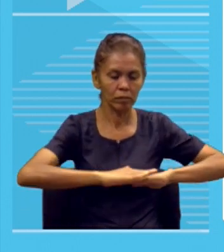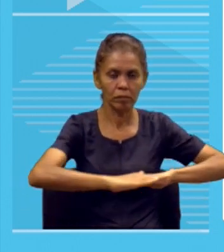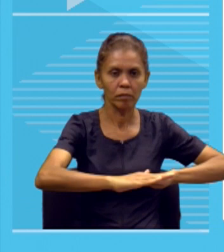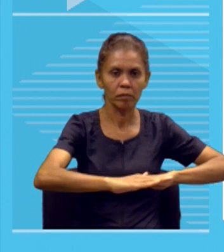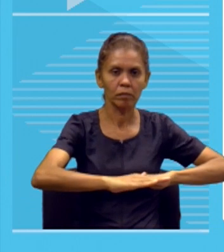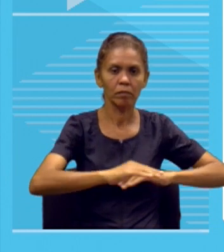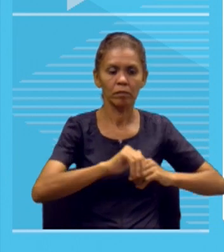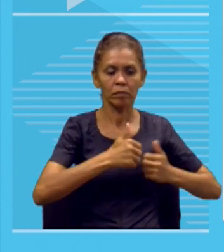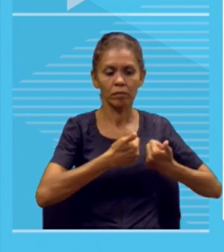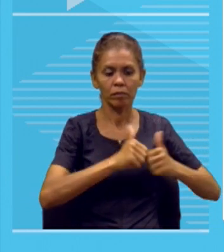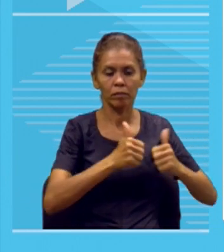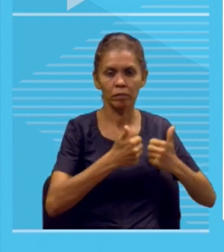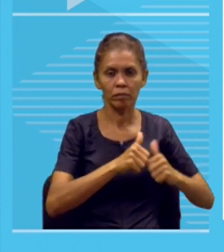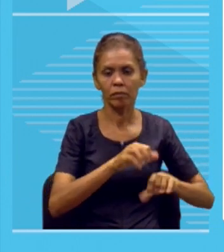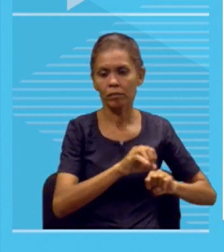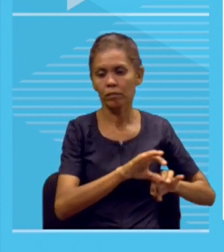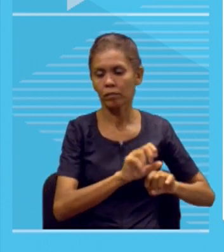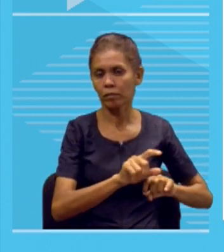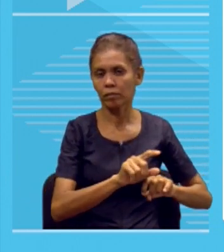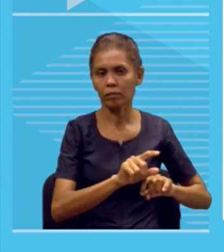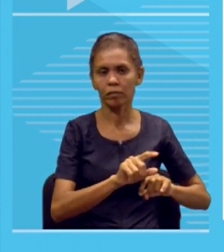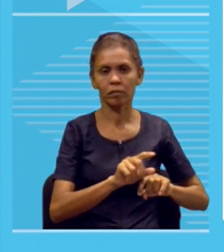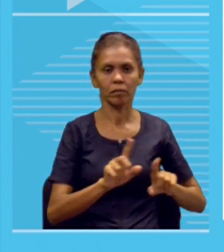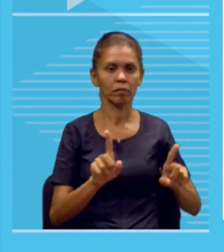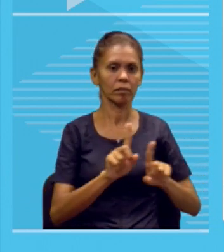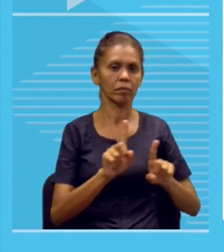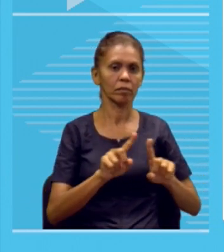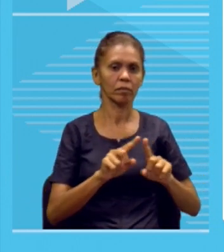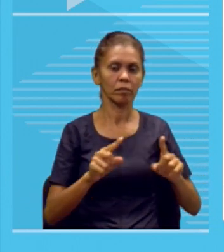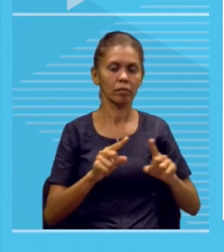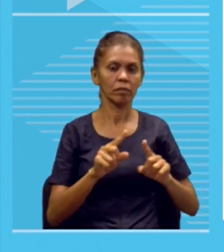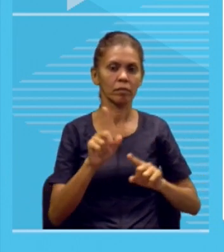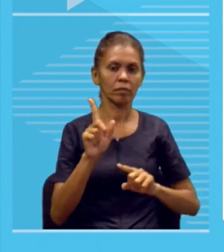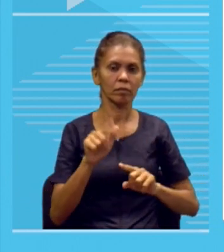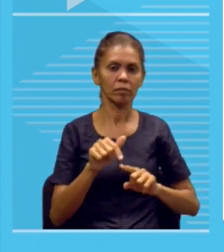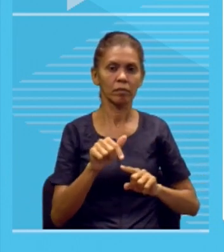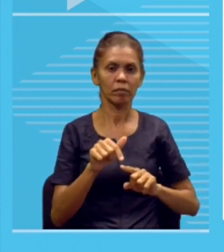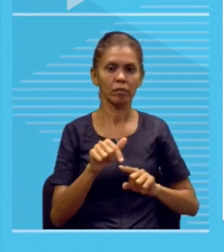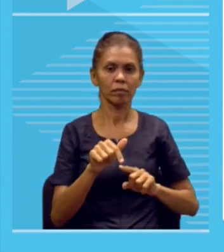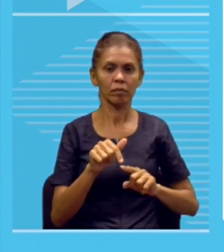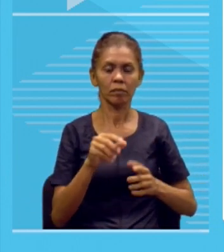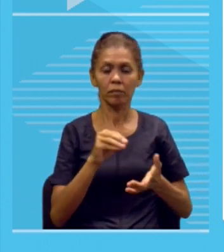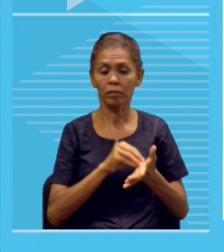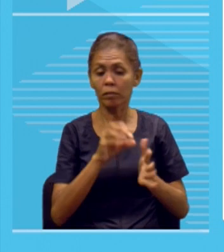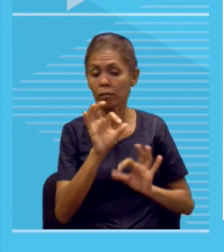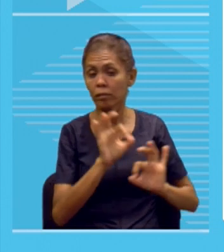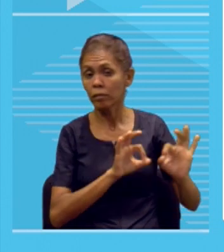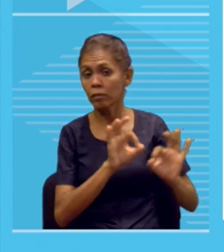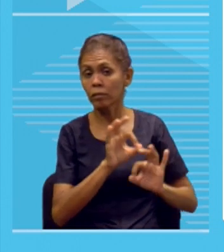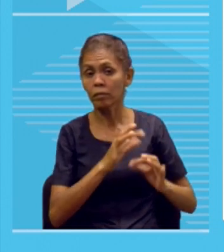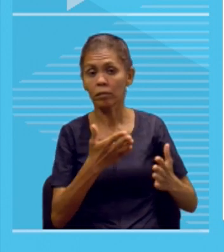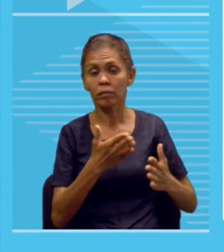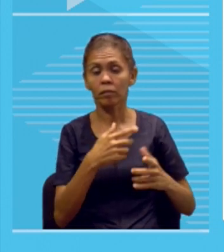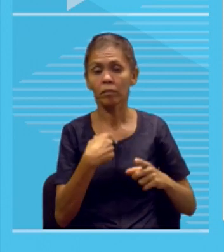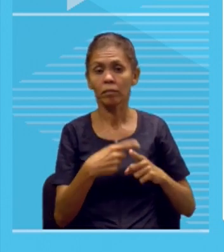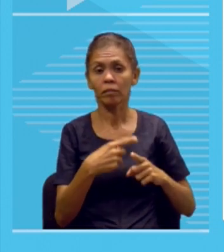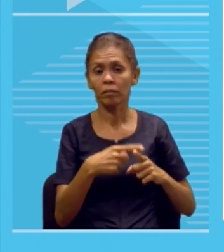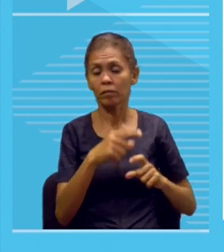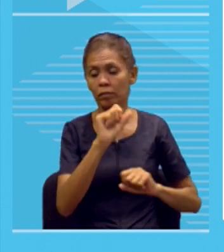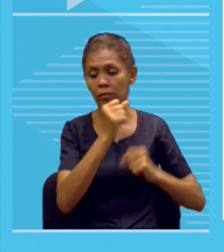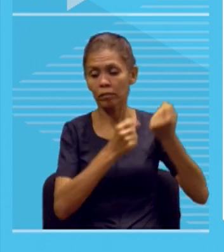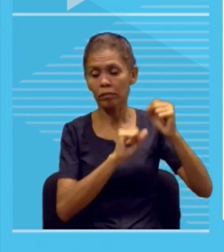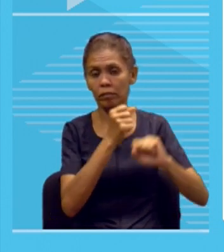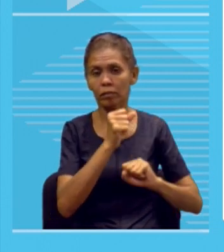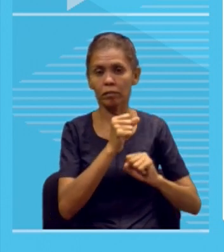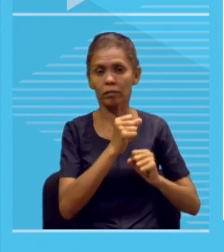transporte, saúde e educação. A urbanização aconteceu foi de uma forma desordenada, né? Aconteceu porque a industrialização